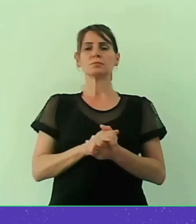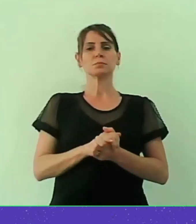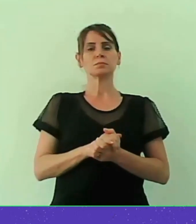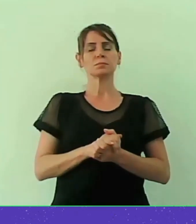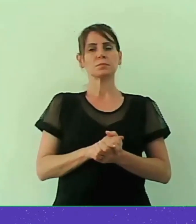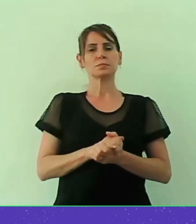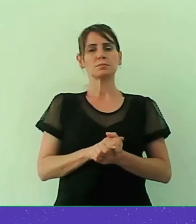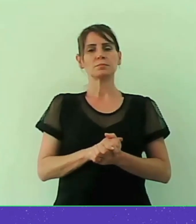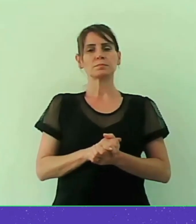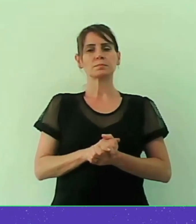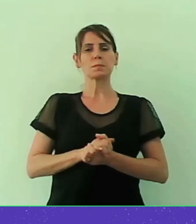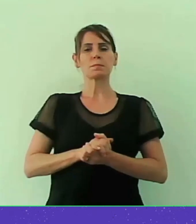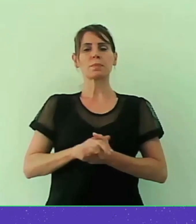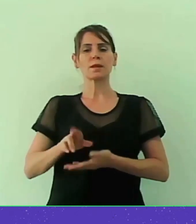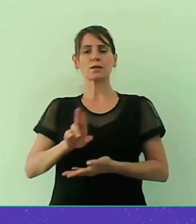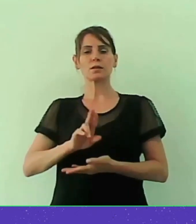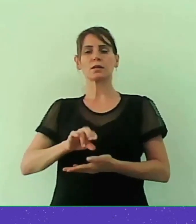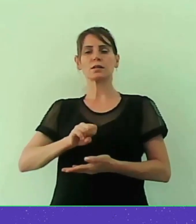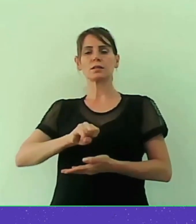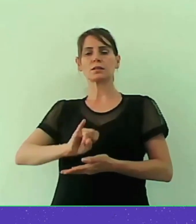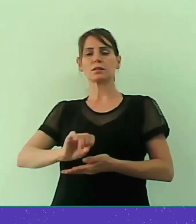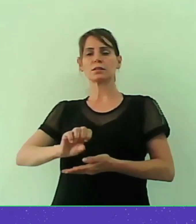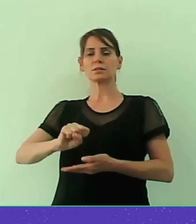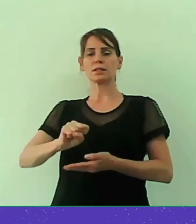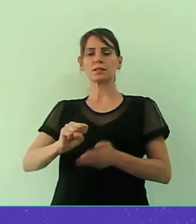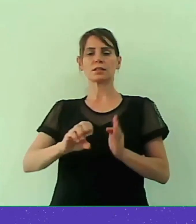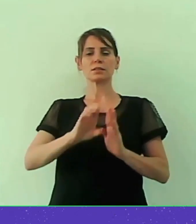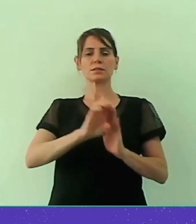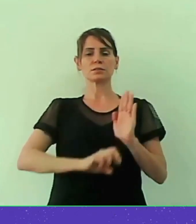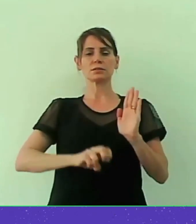usando Isaías 57, versículo 15,